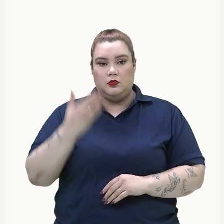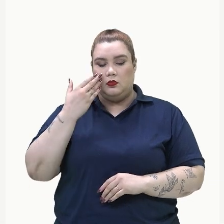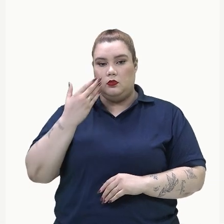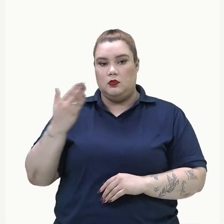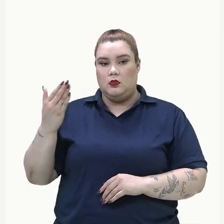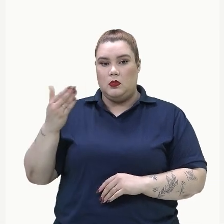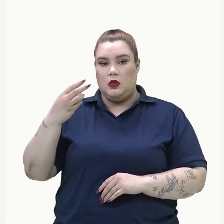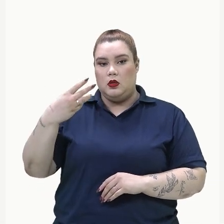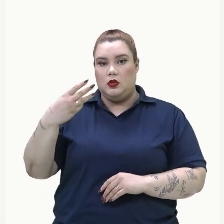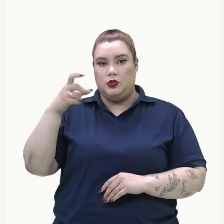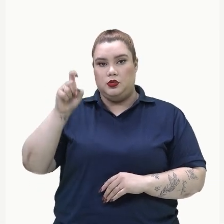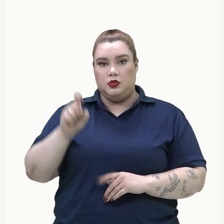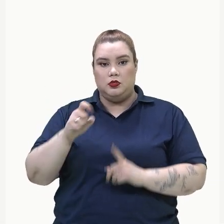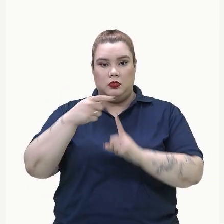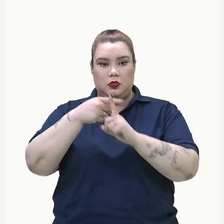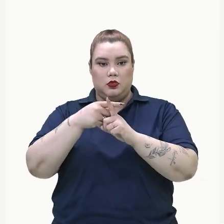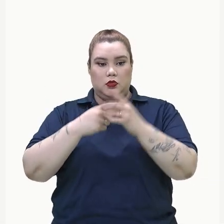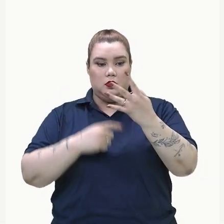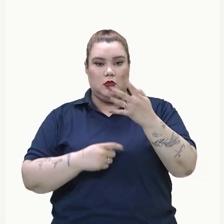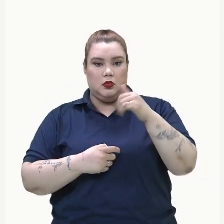4y igual a 7.